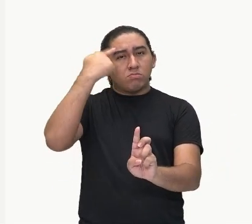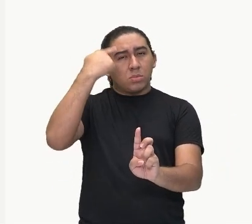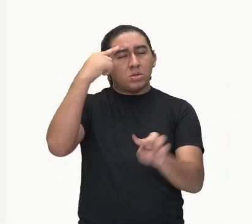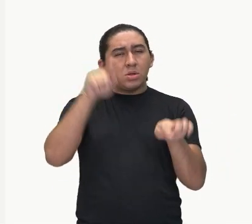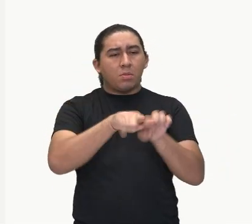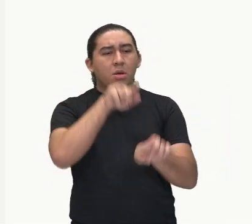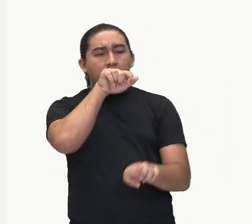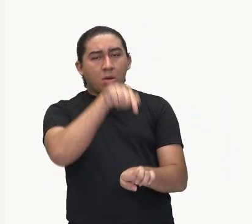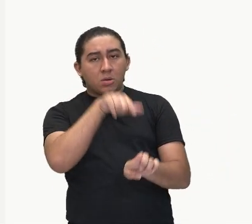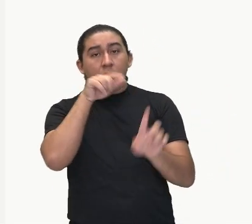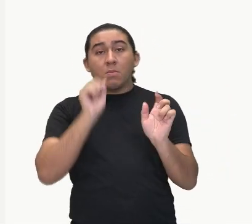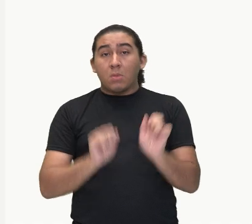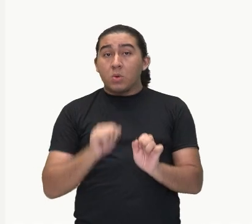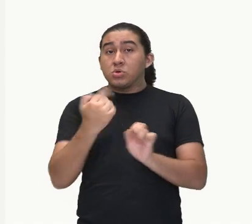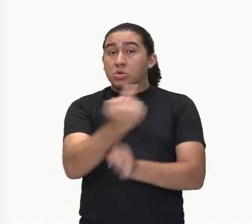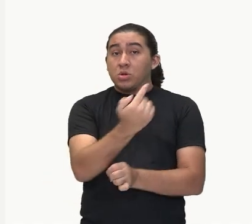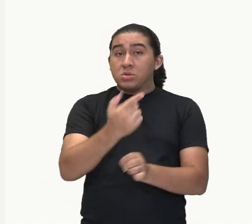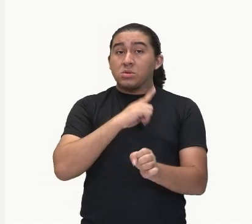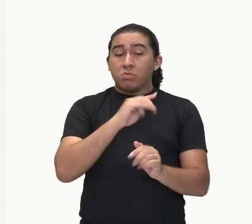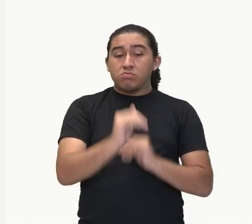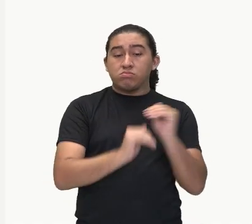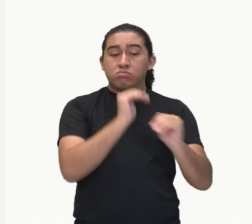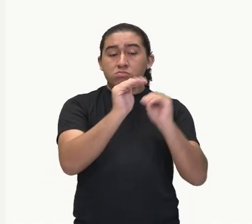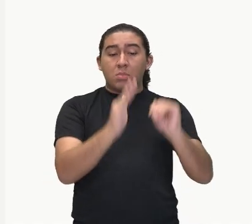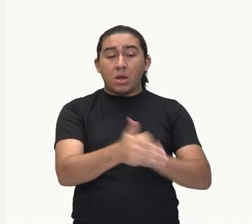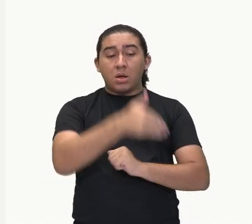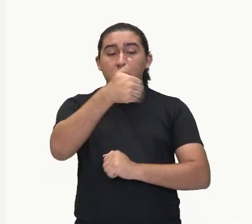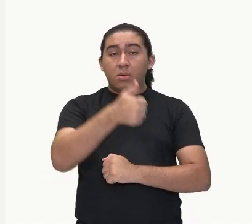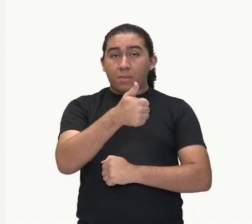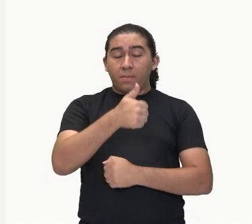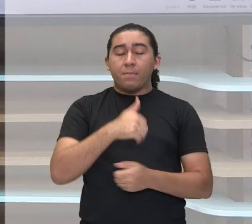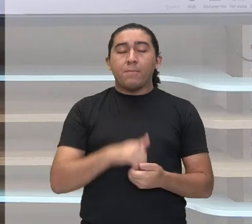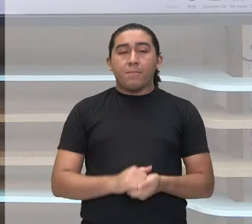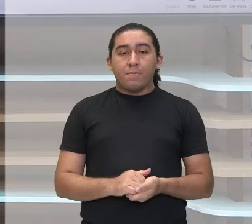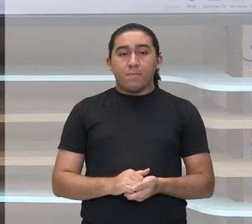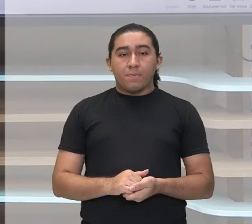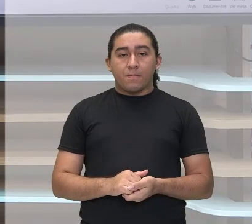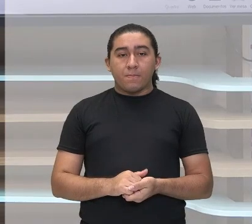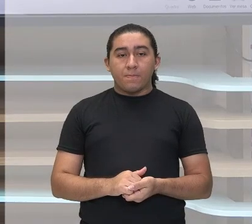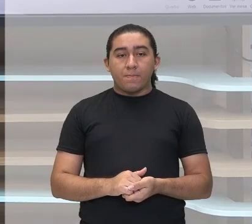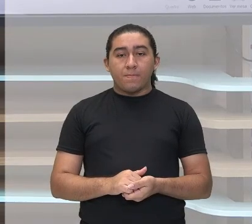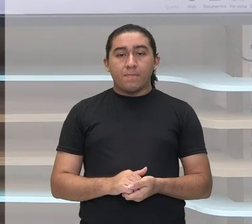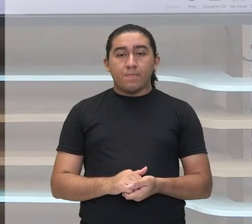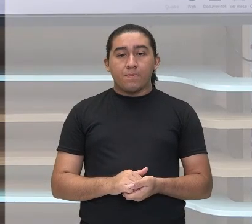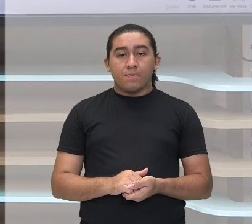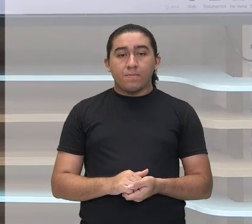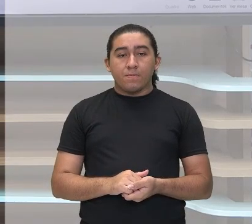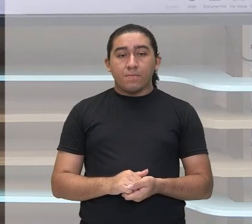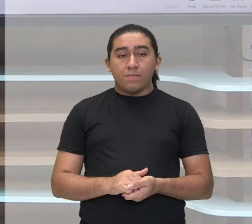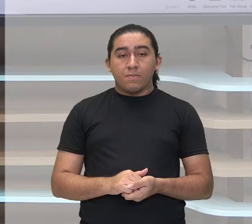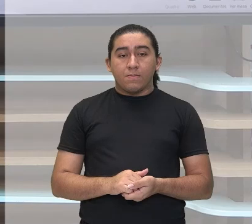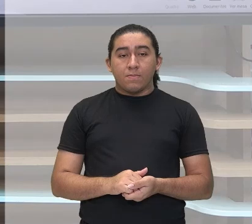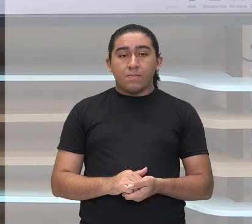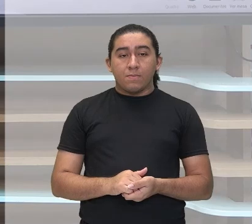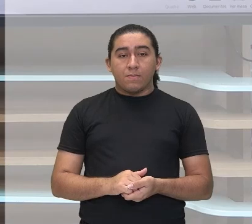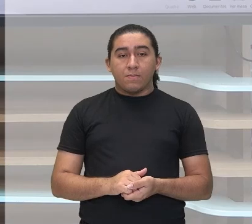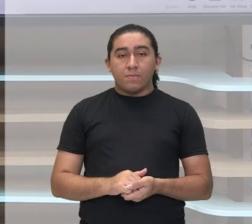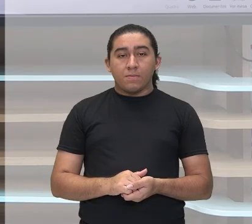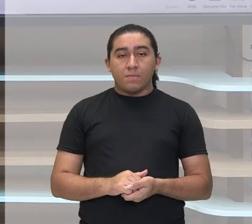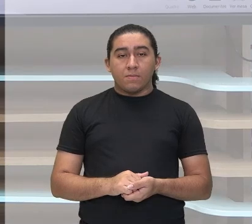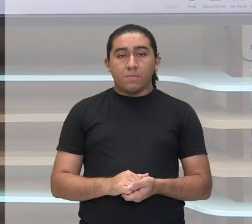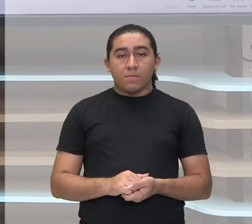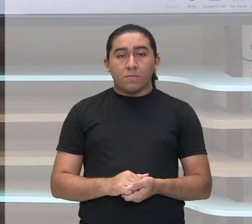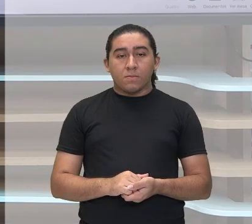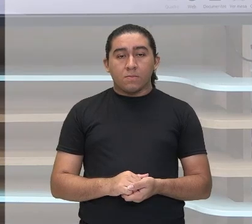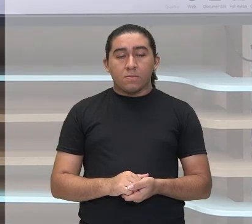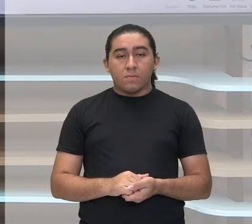indivíduo ele pode melhorar, ele pode evoluir, né? Então, esta é a tendência, né,